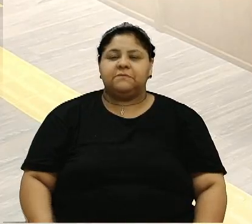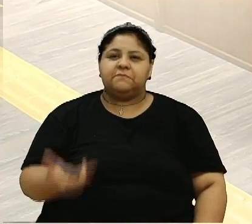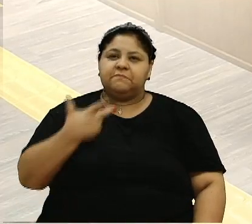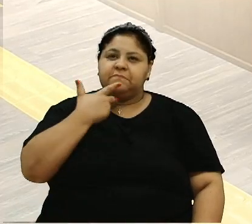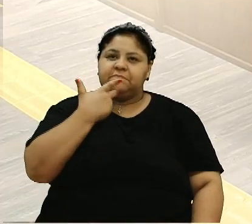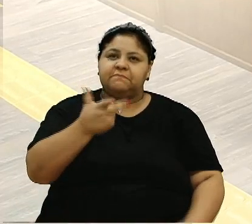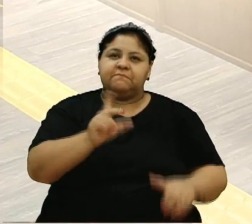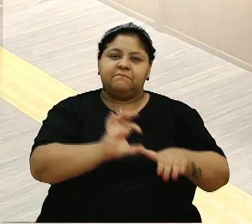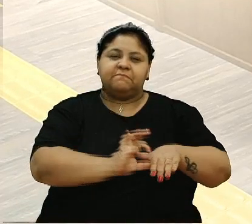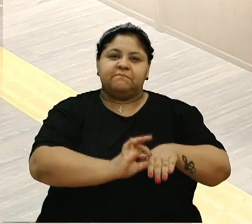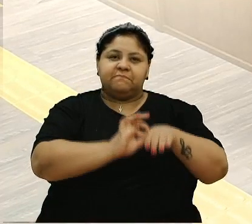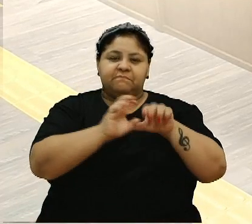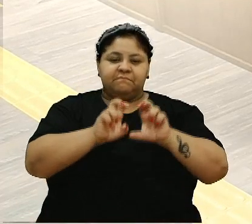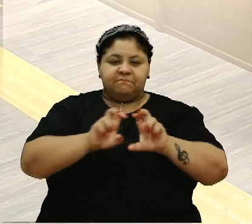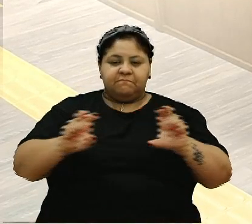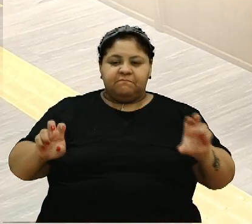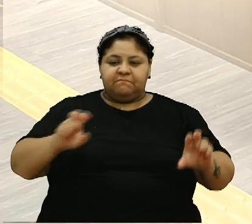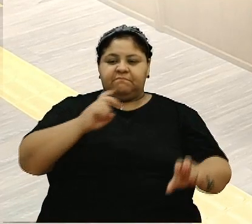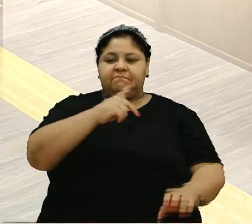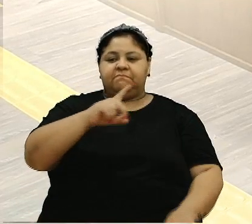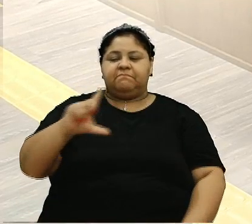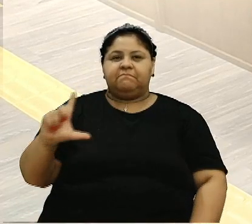Declaração de líder, bancada do PL.